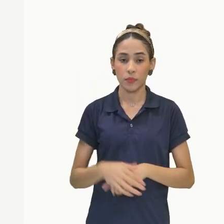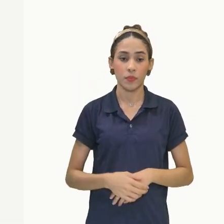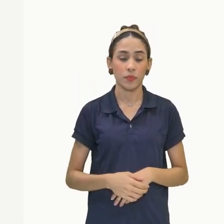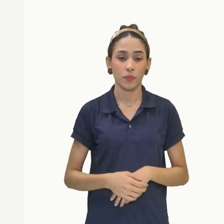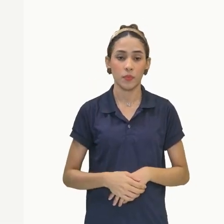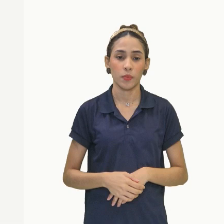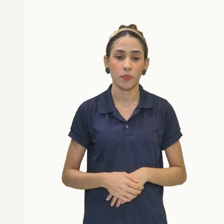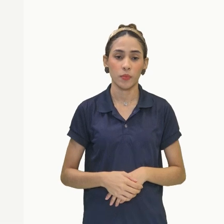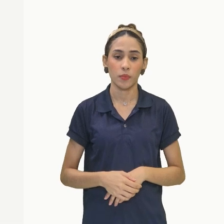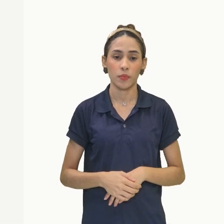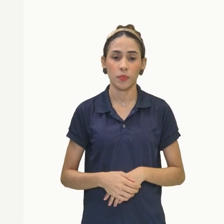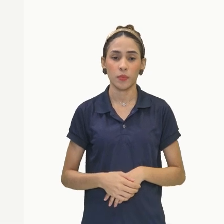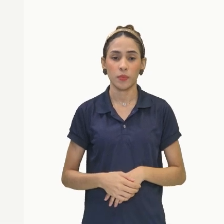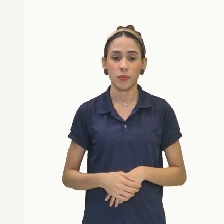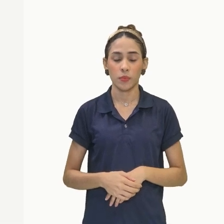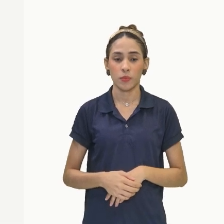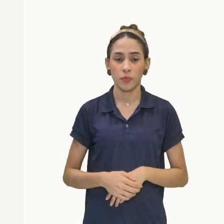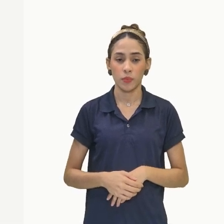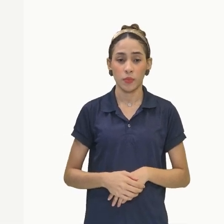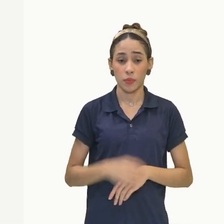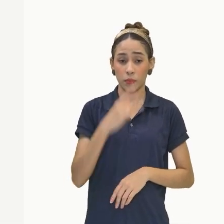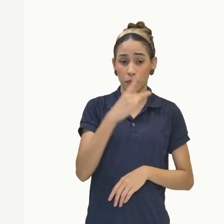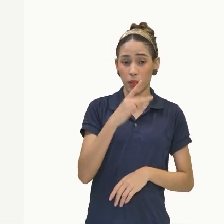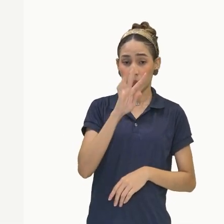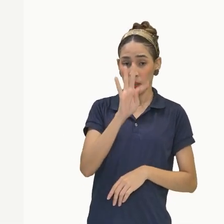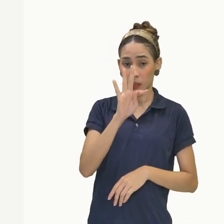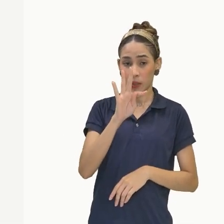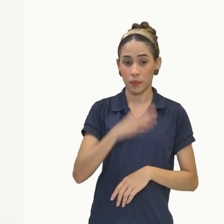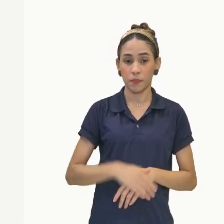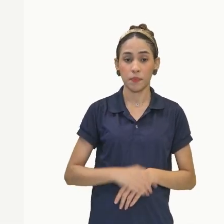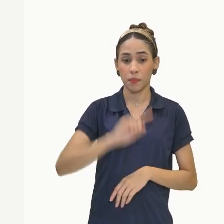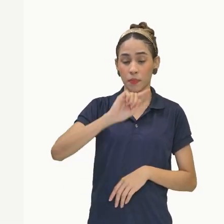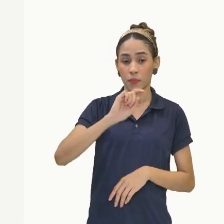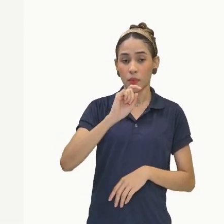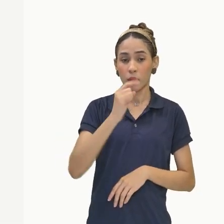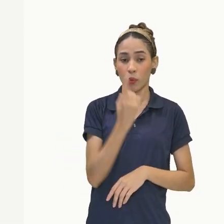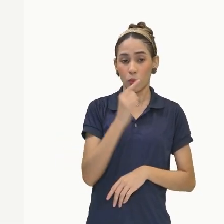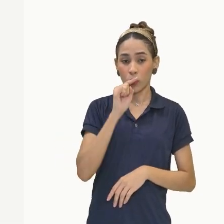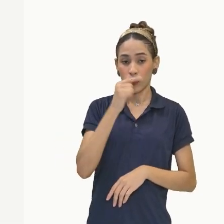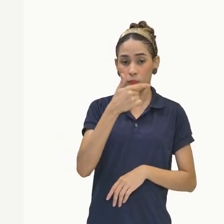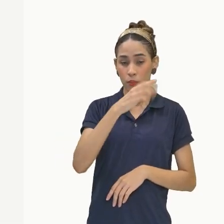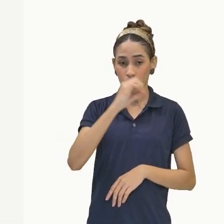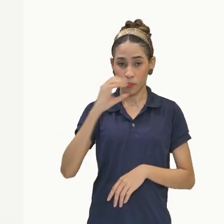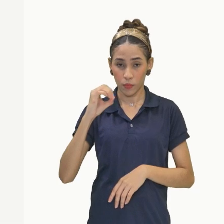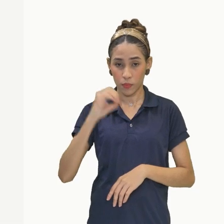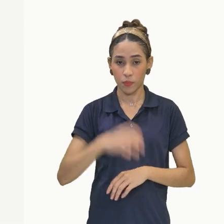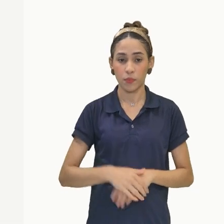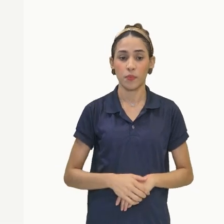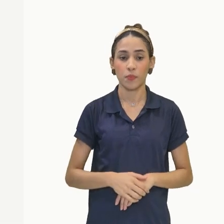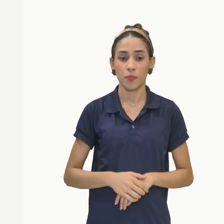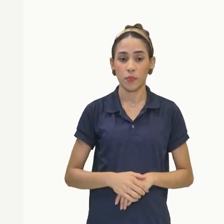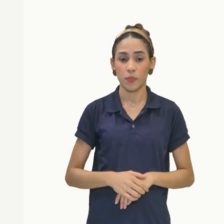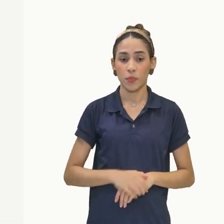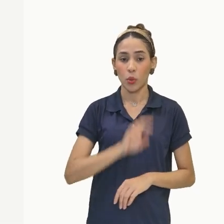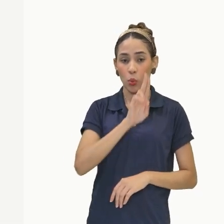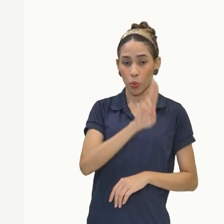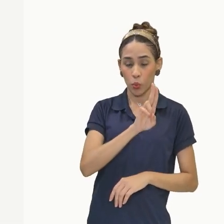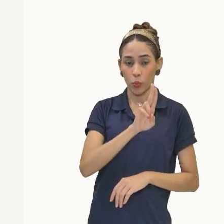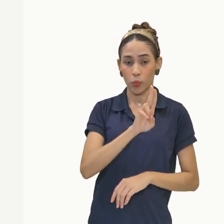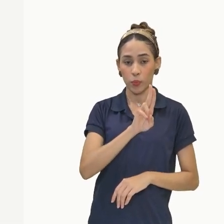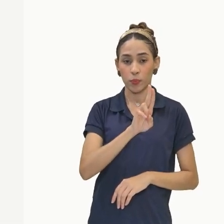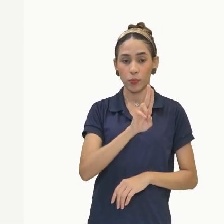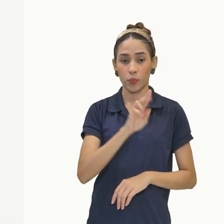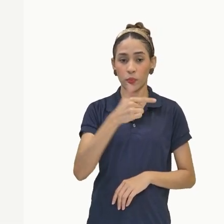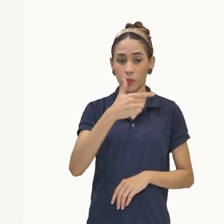aí, potência total está aqui, ó, vale 1.200. Potência útil vale 200. E